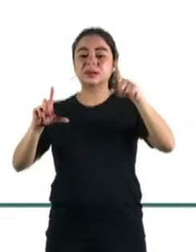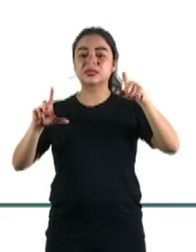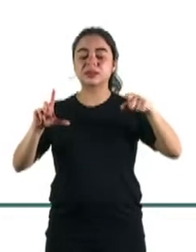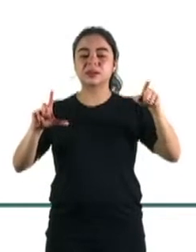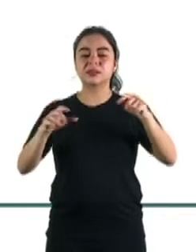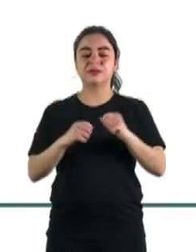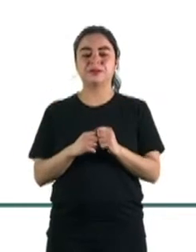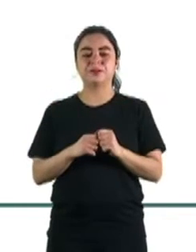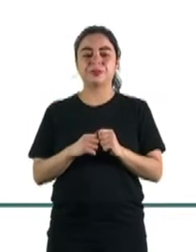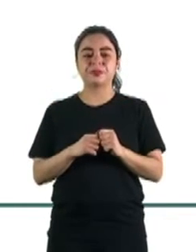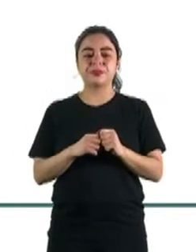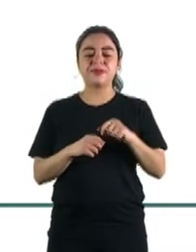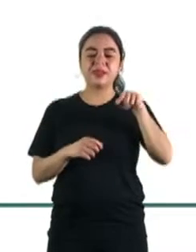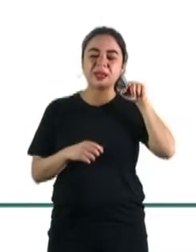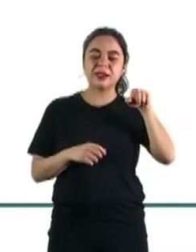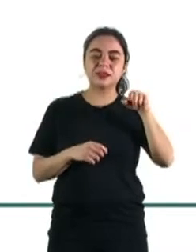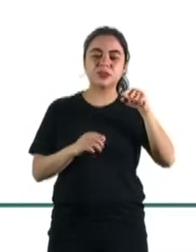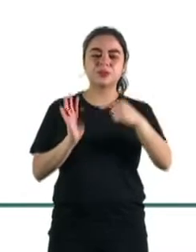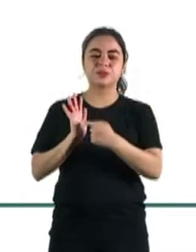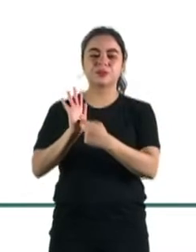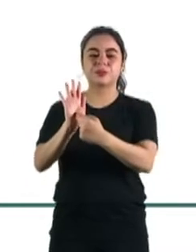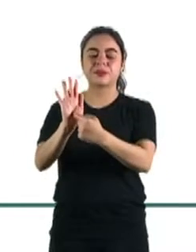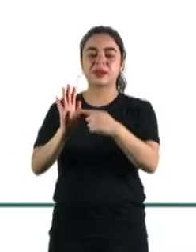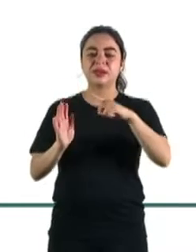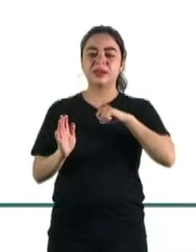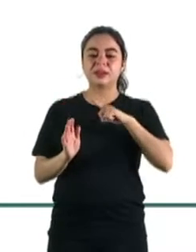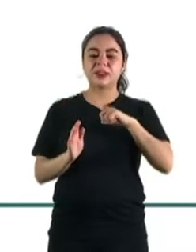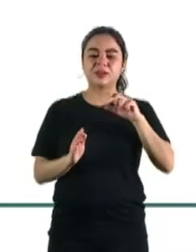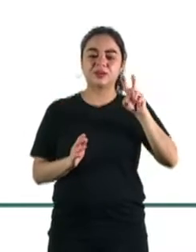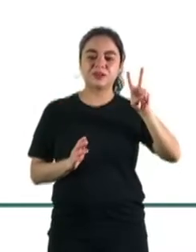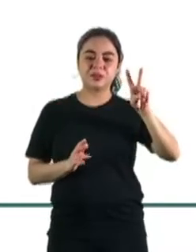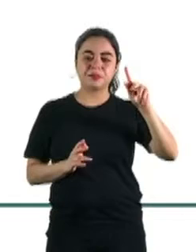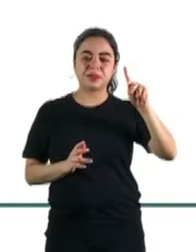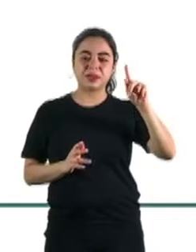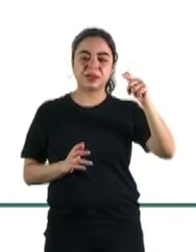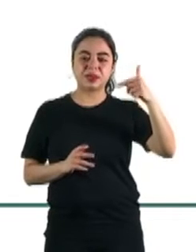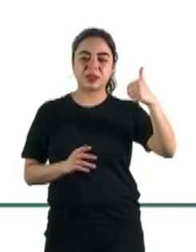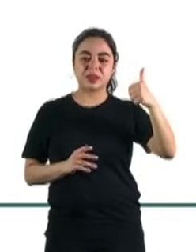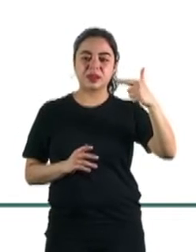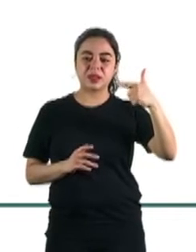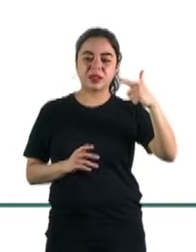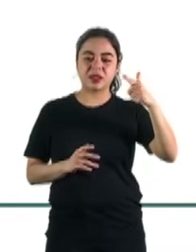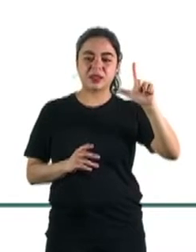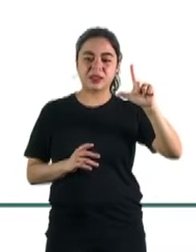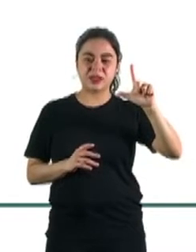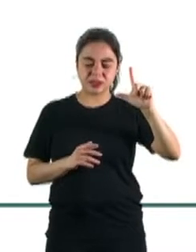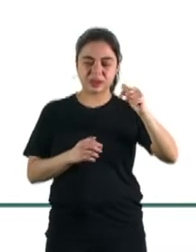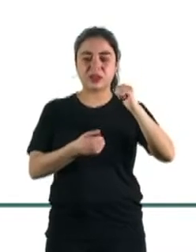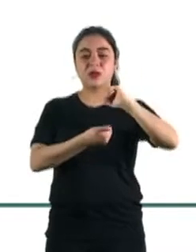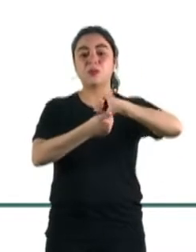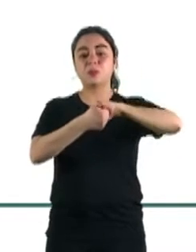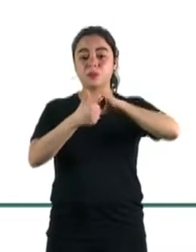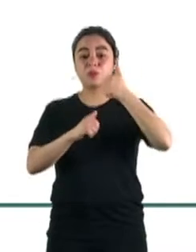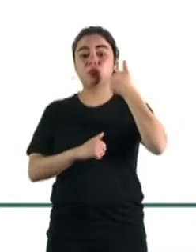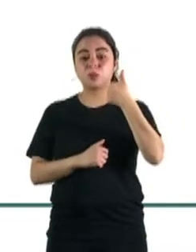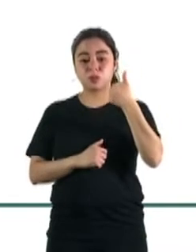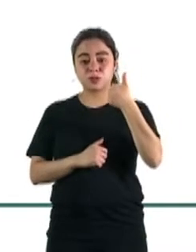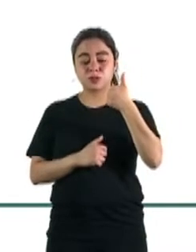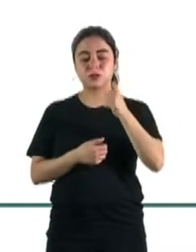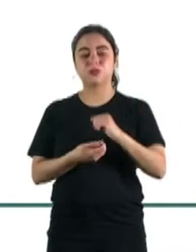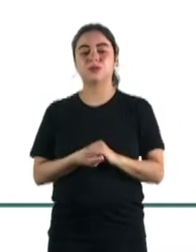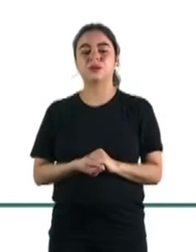é basicamente para você mostrar que você tem um VPL positivo. Nós, nesse nosso processo de transformação dentro da Globo, ao longo